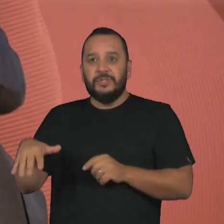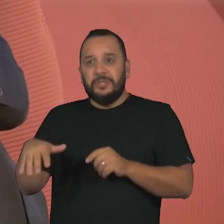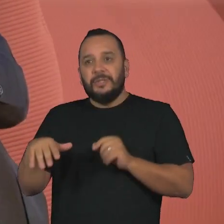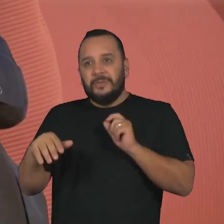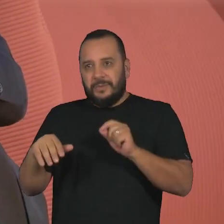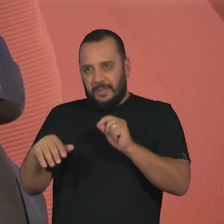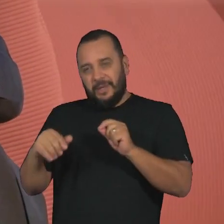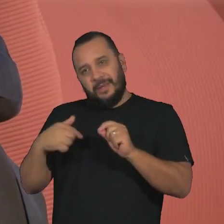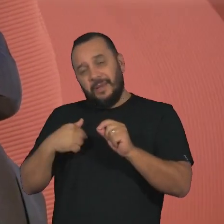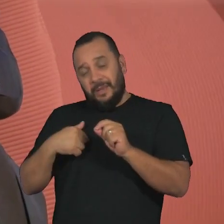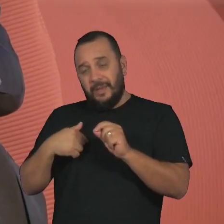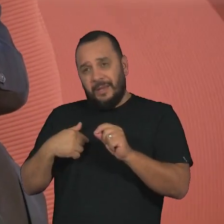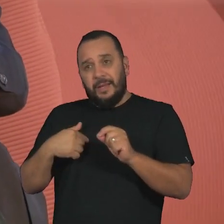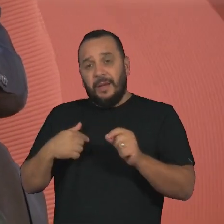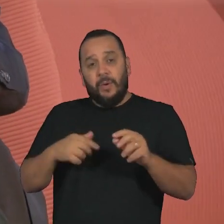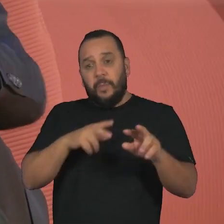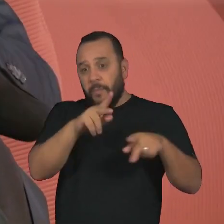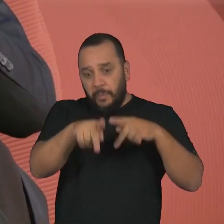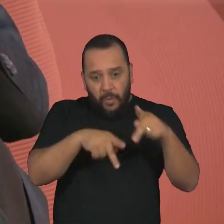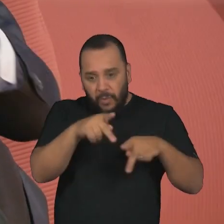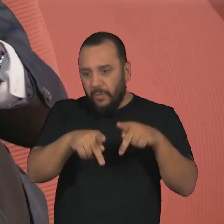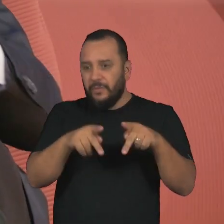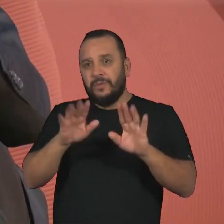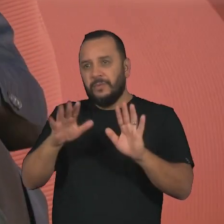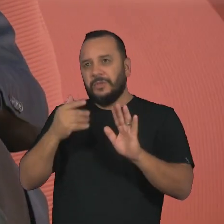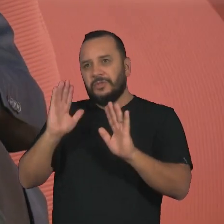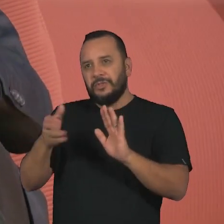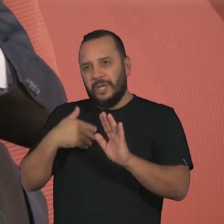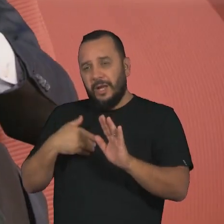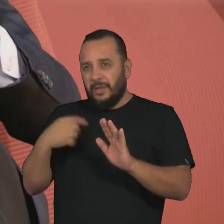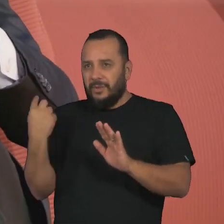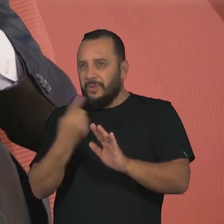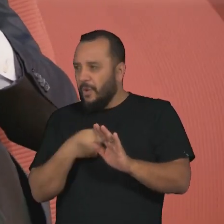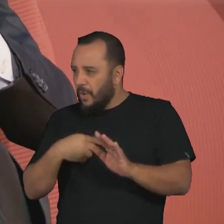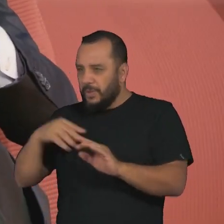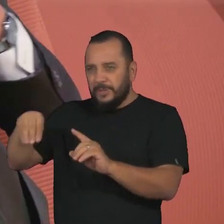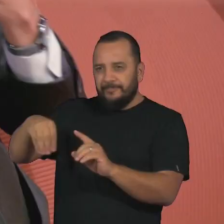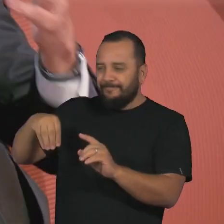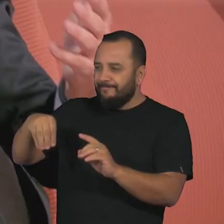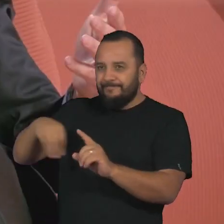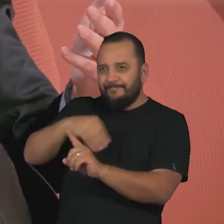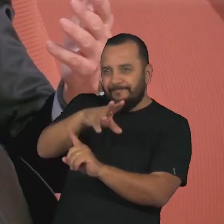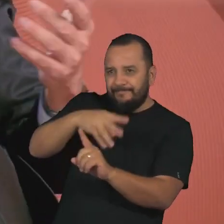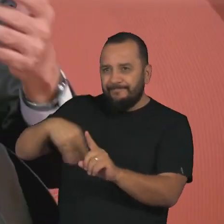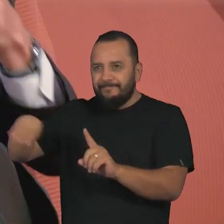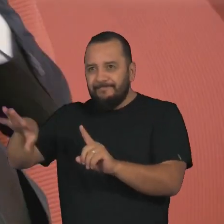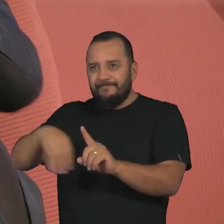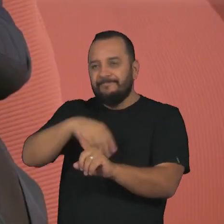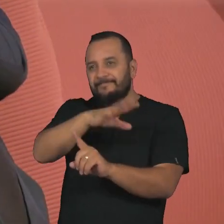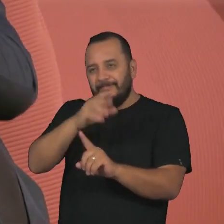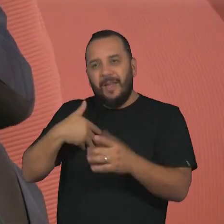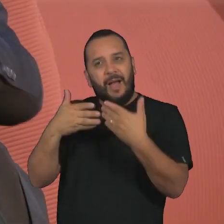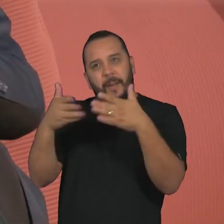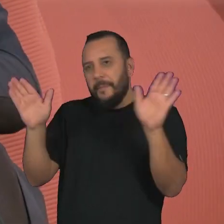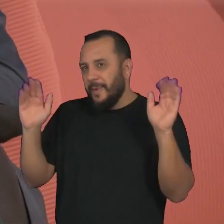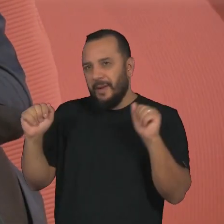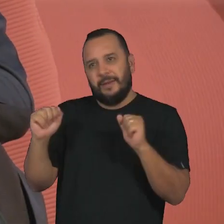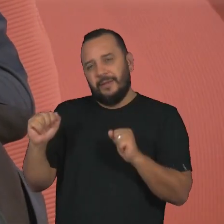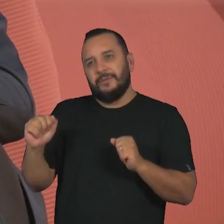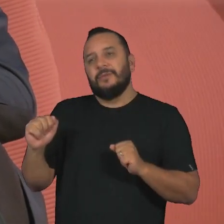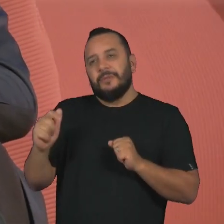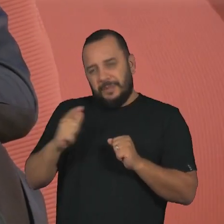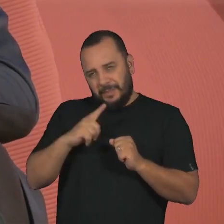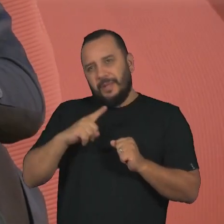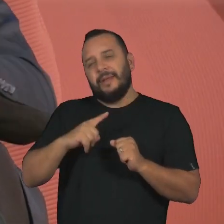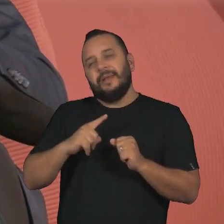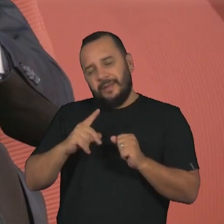sociedade, formar bem as pessoas. Né? E não há doutrinação, ao contrário, o que existe é um diálogo aberto, valores, claro, fundamentais,